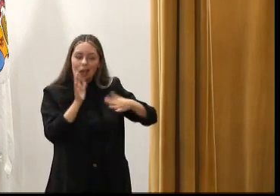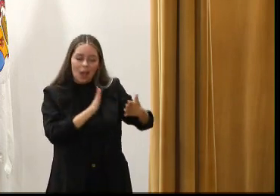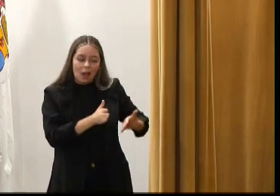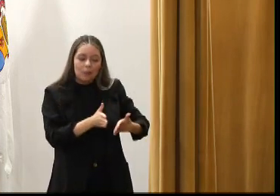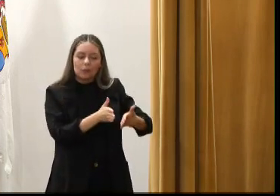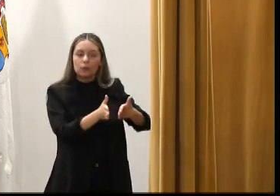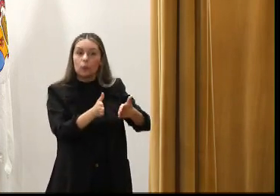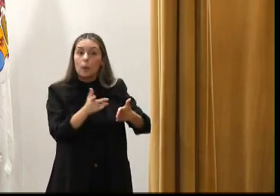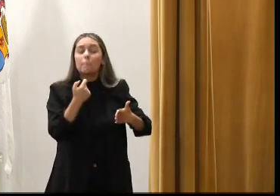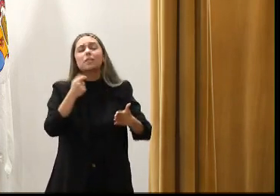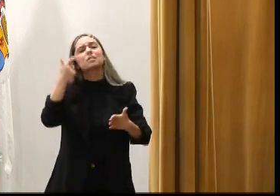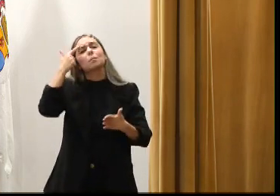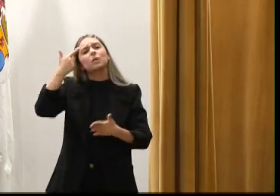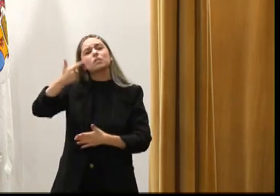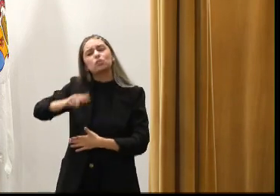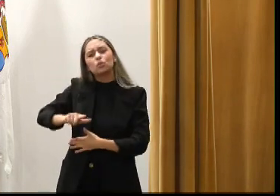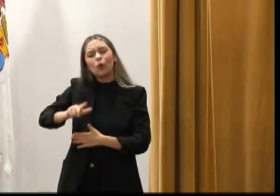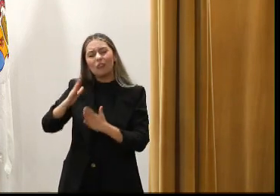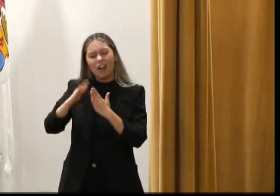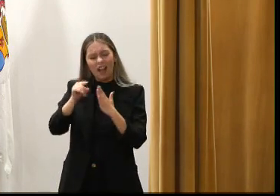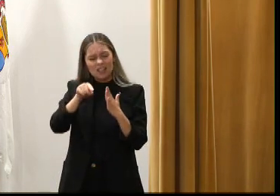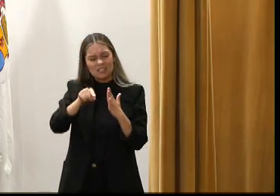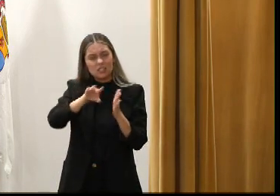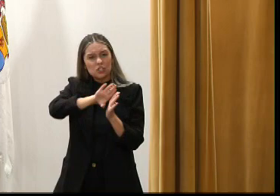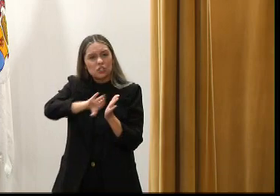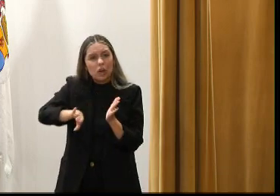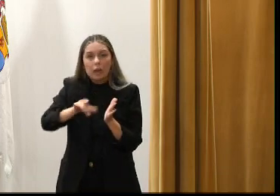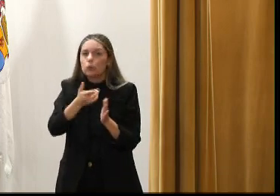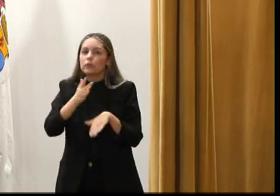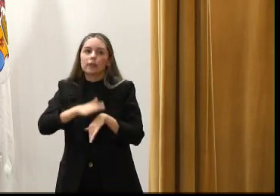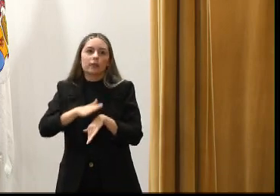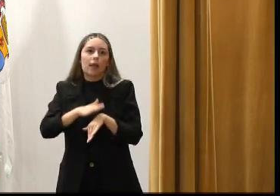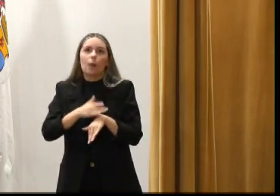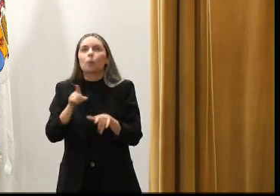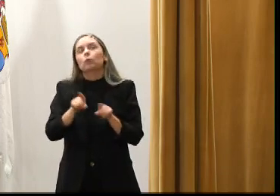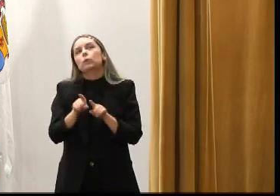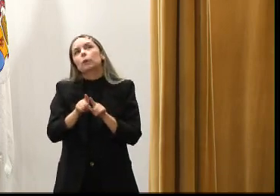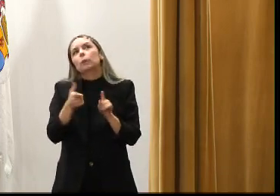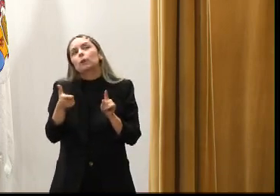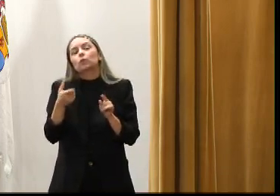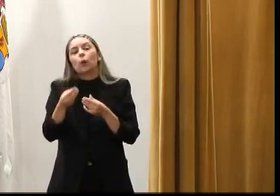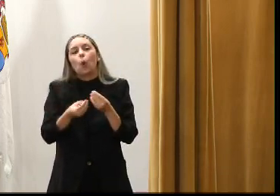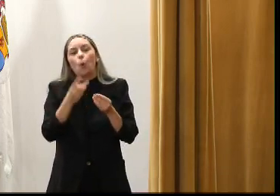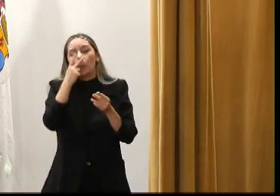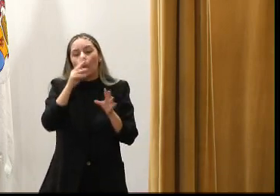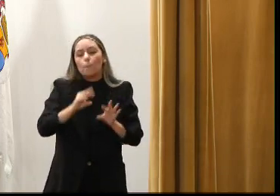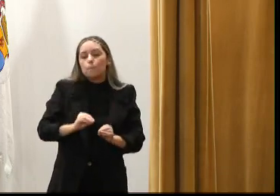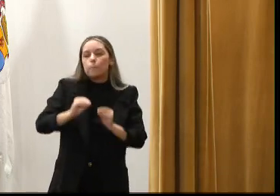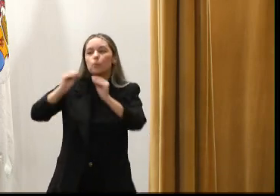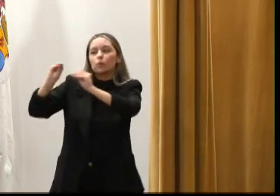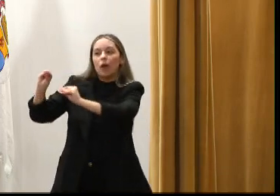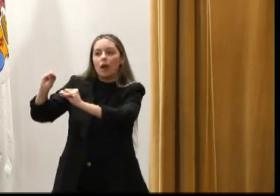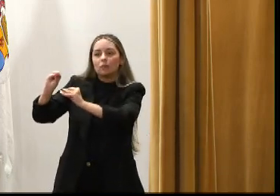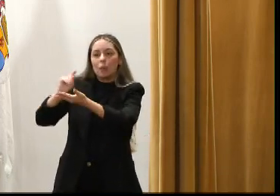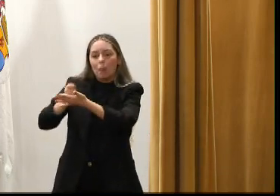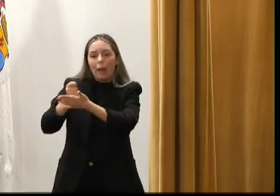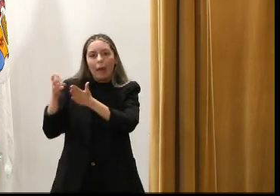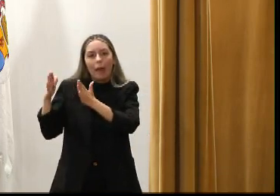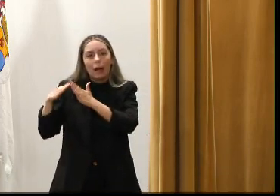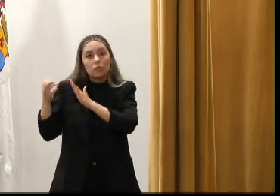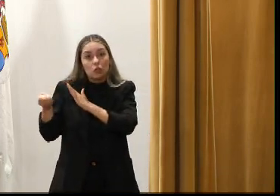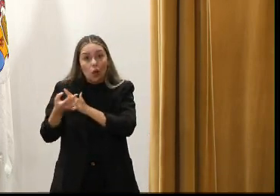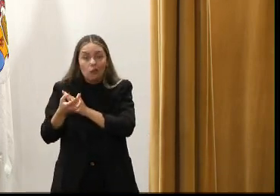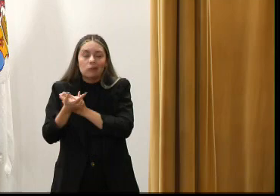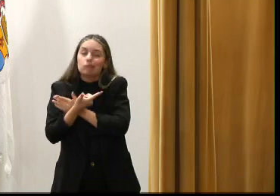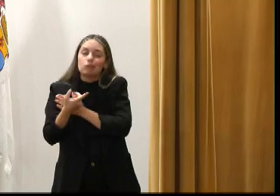fazer? Temos que repensar essas habitações. Não vamos ter tempo e nem condições de deslocar as pessoas. Nós precisamos levar